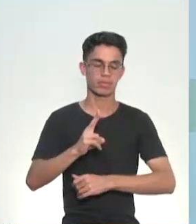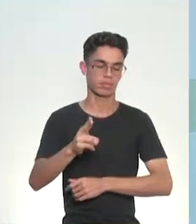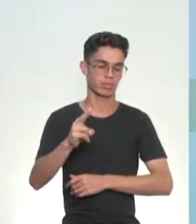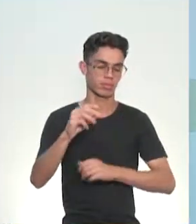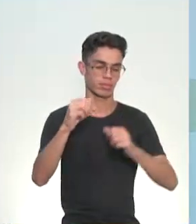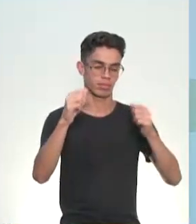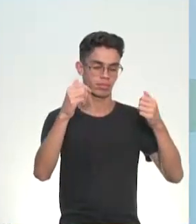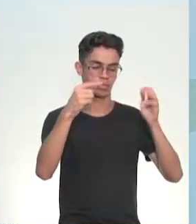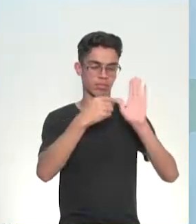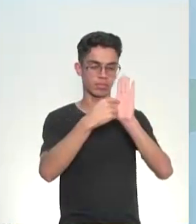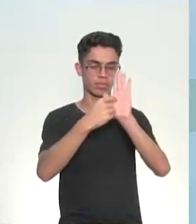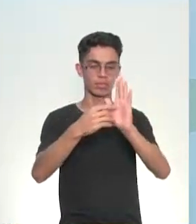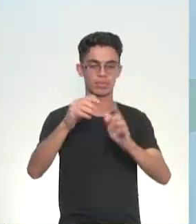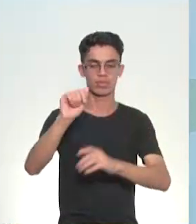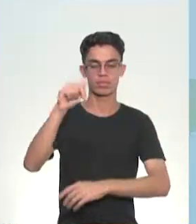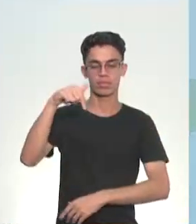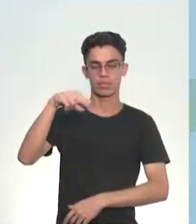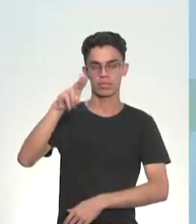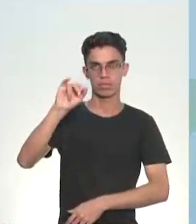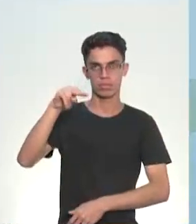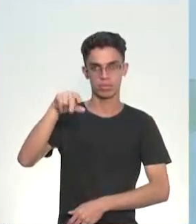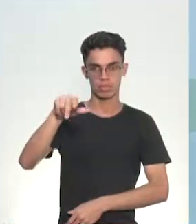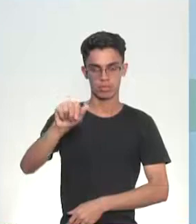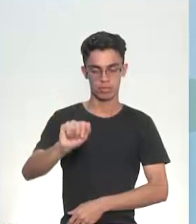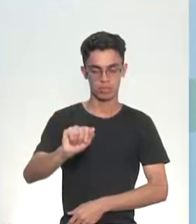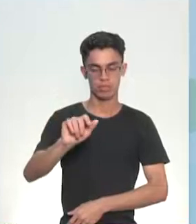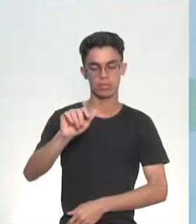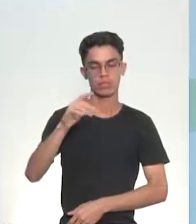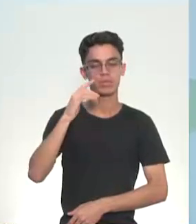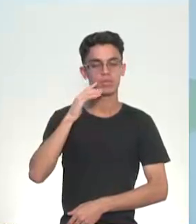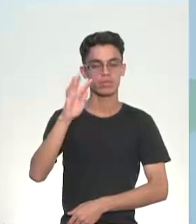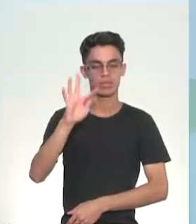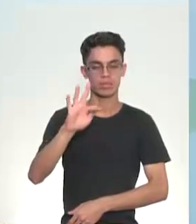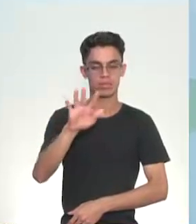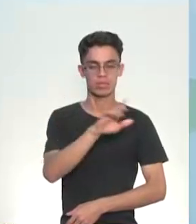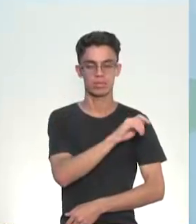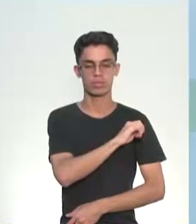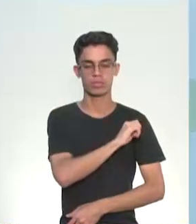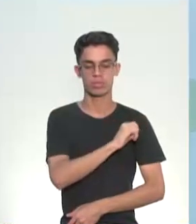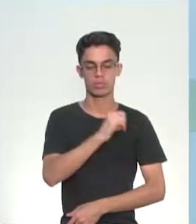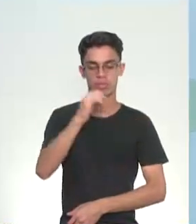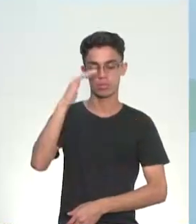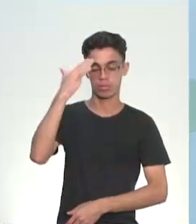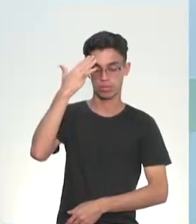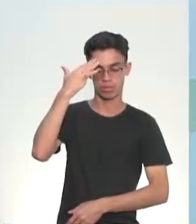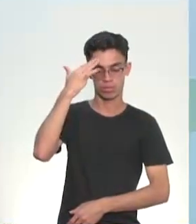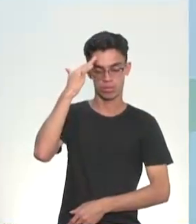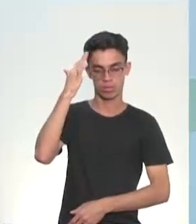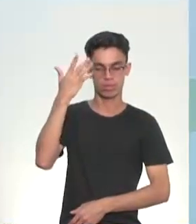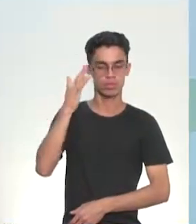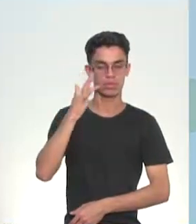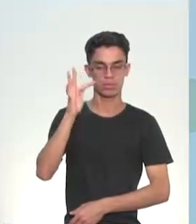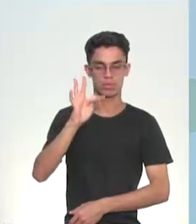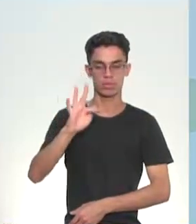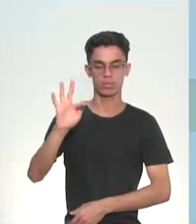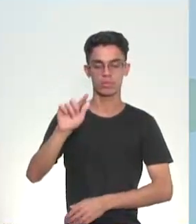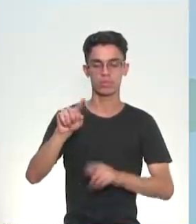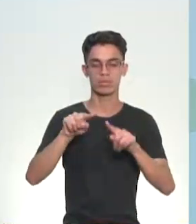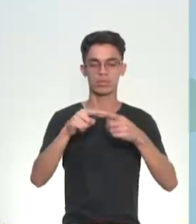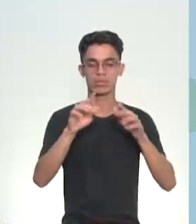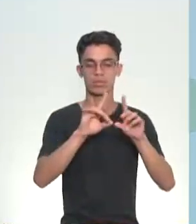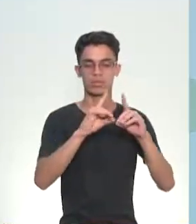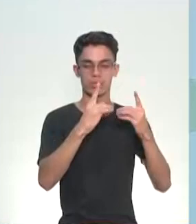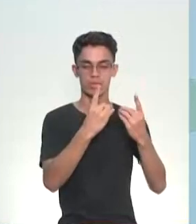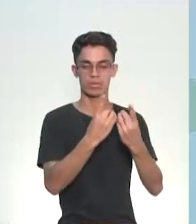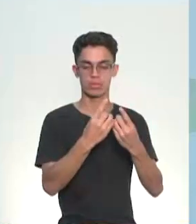né, para o aluno entender que não é uma colônia francesa, mas é, né, um departamento, como é um estado aqui no Brasil,